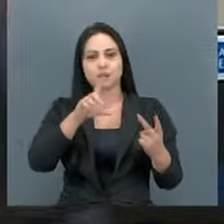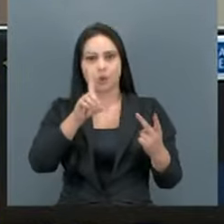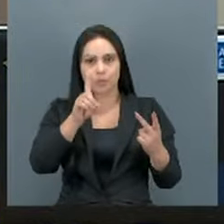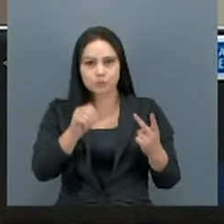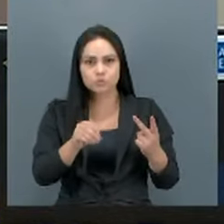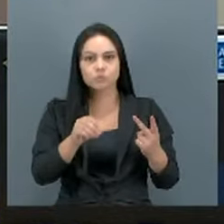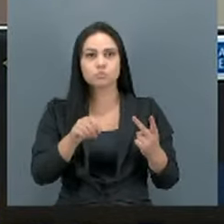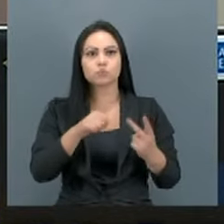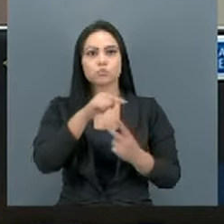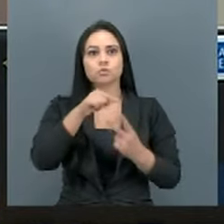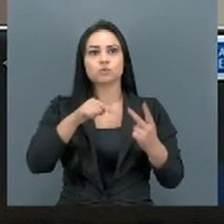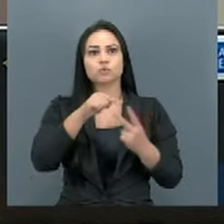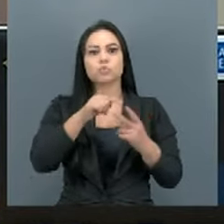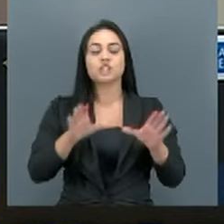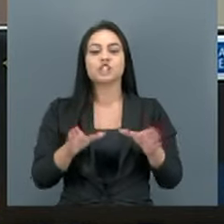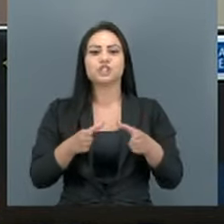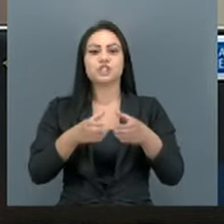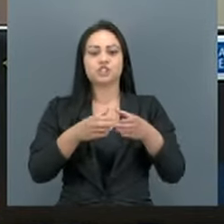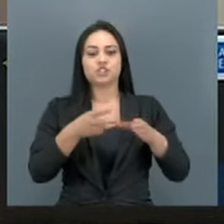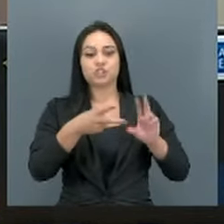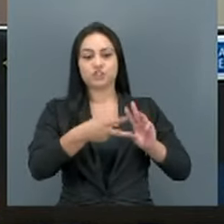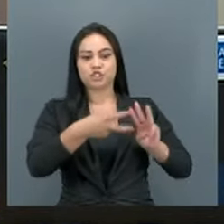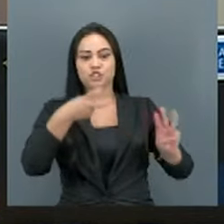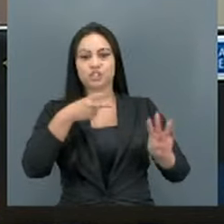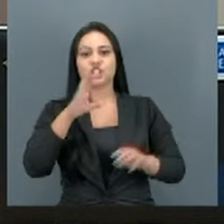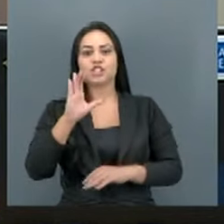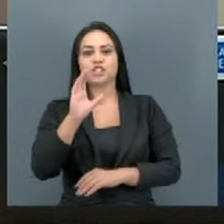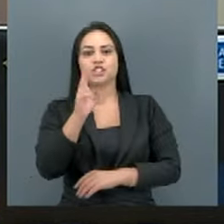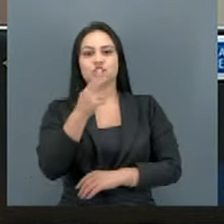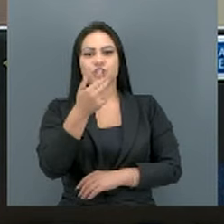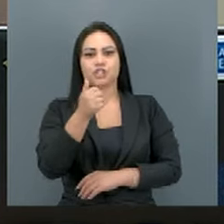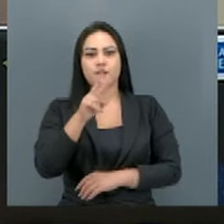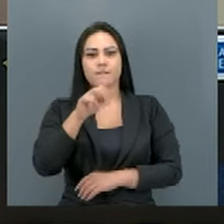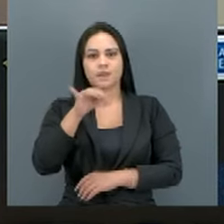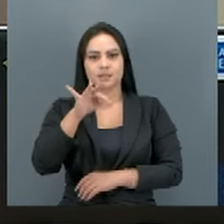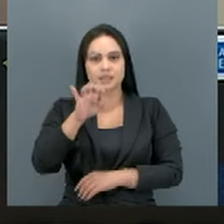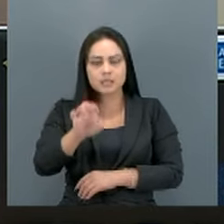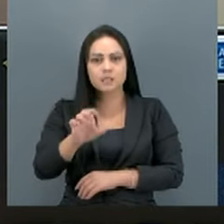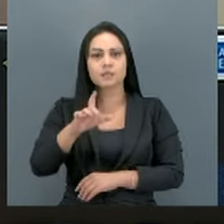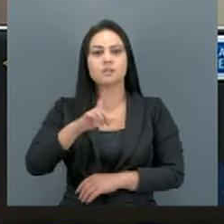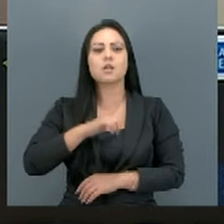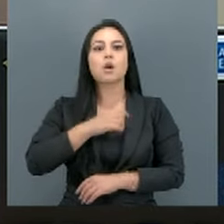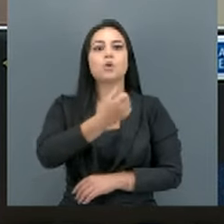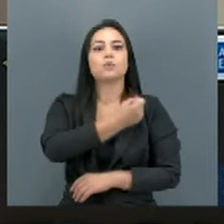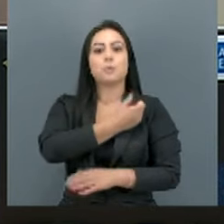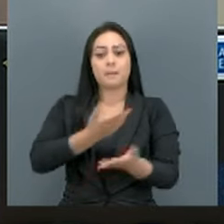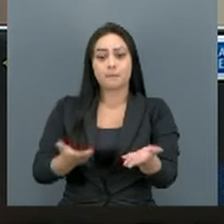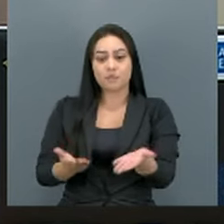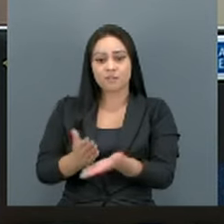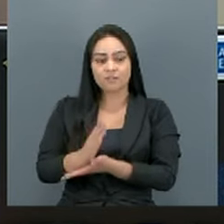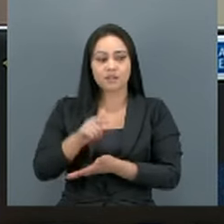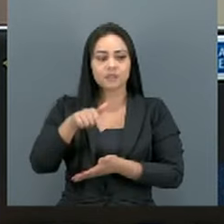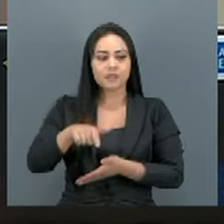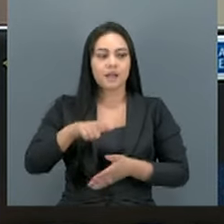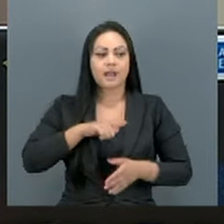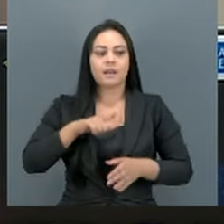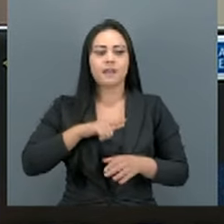e Arnaldo são caciques da etnia Xavante, conforme requerimento número 142 e 143/2023, aprovado por este